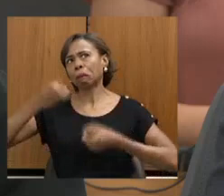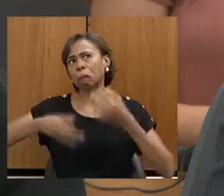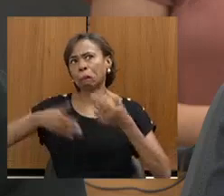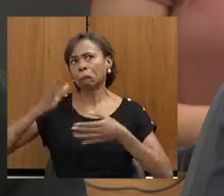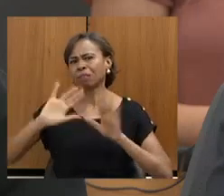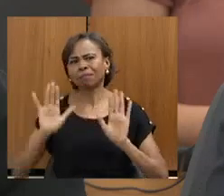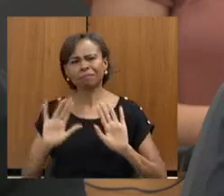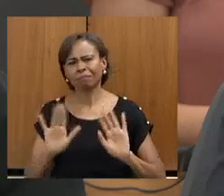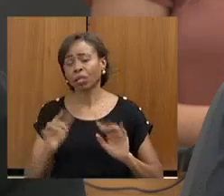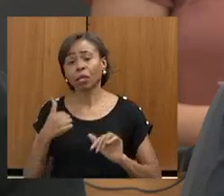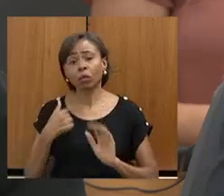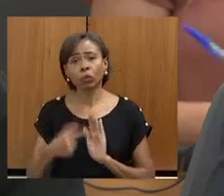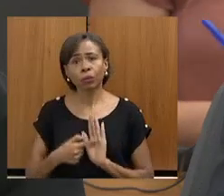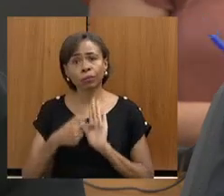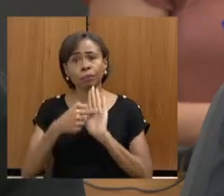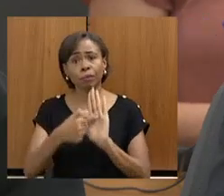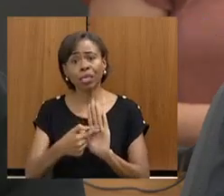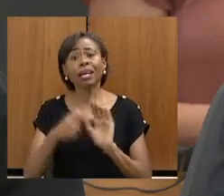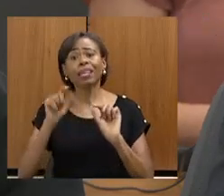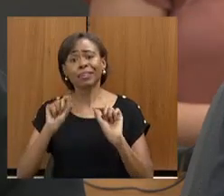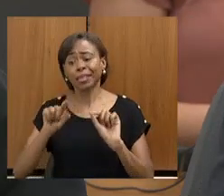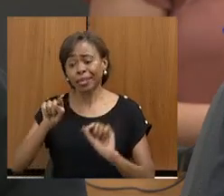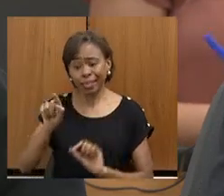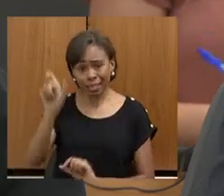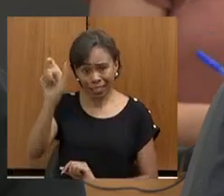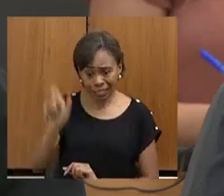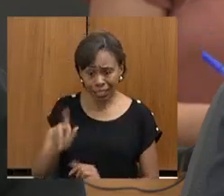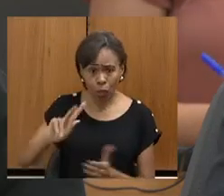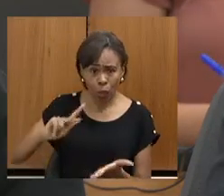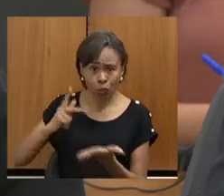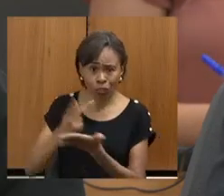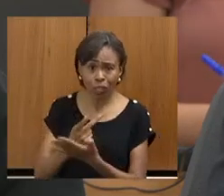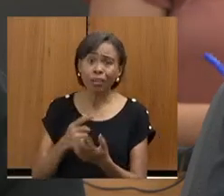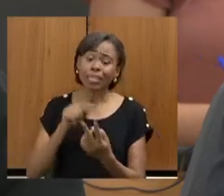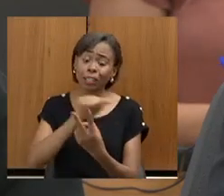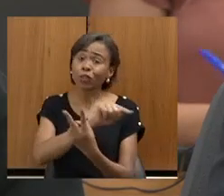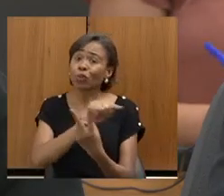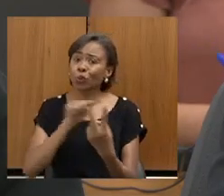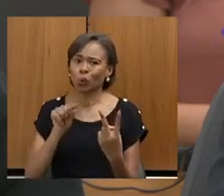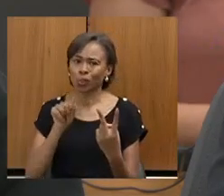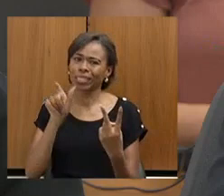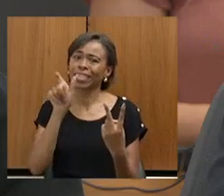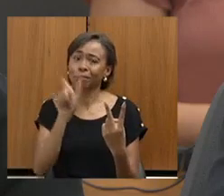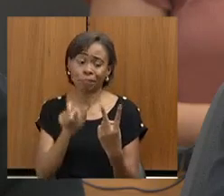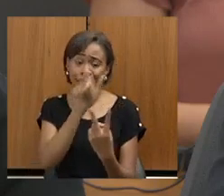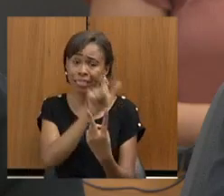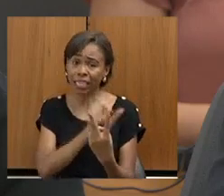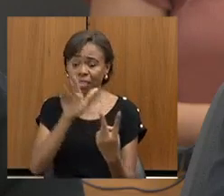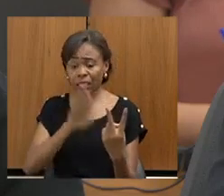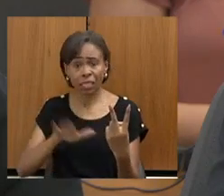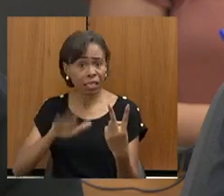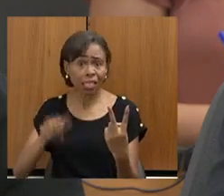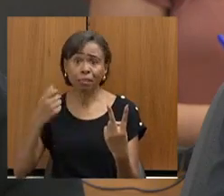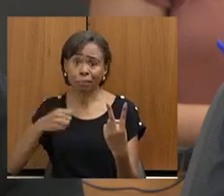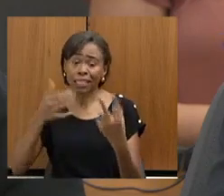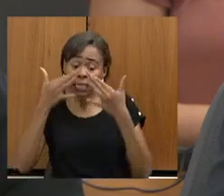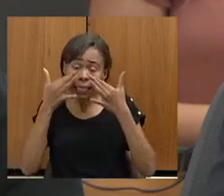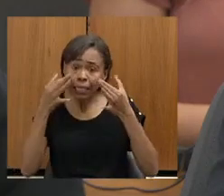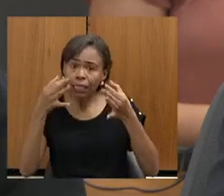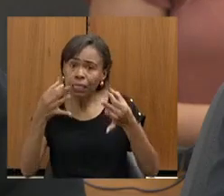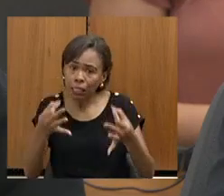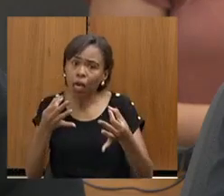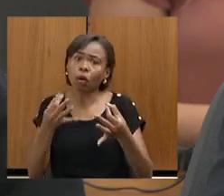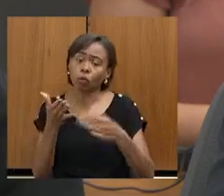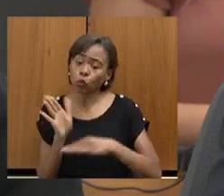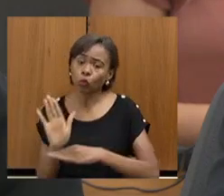apenas apresentar que, nessa situação, existem duas crianças que precisam de atenção e acompanhamento.